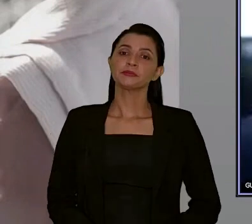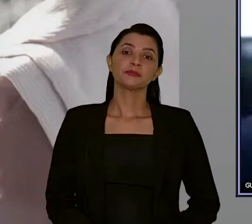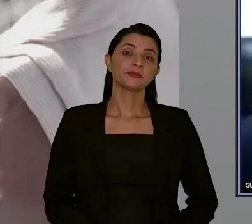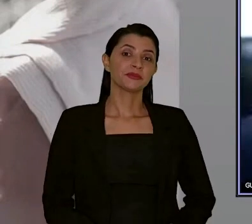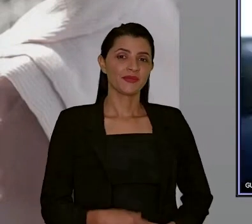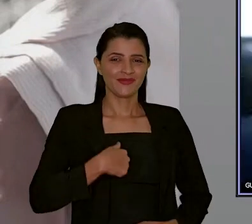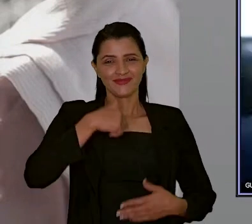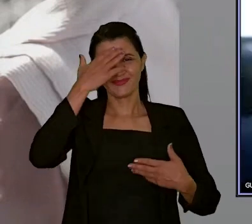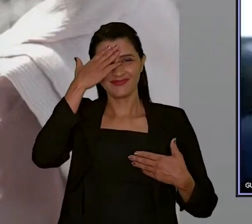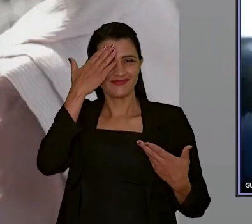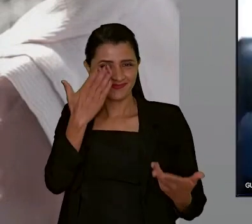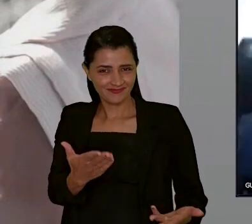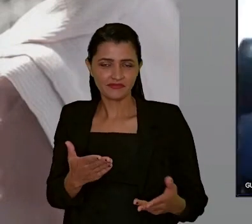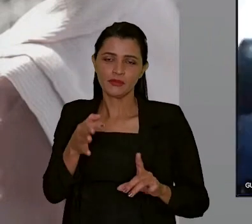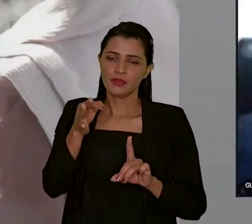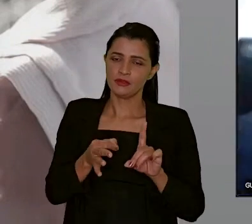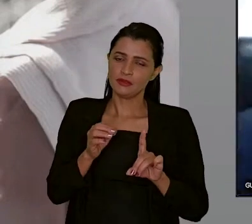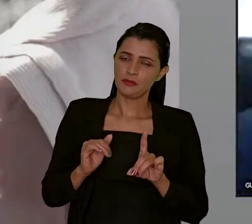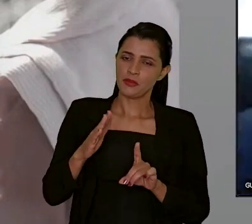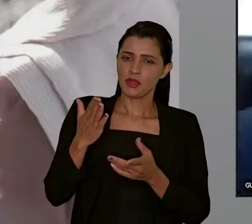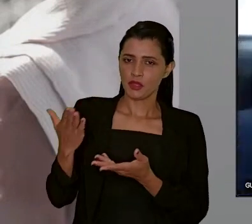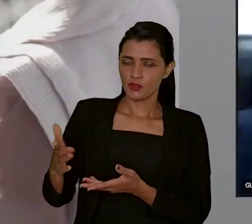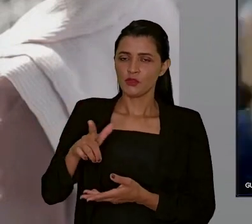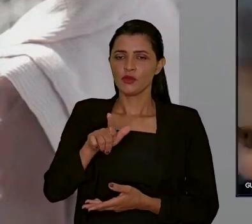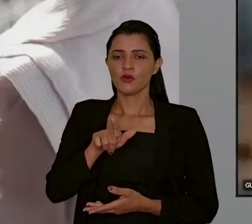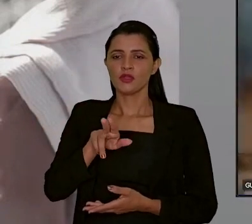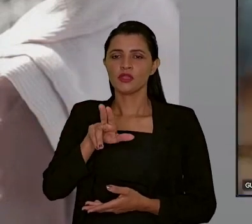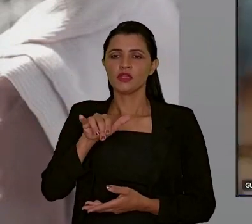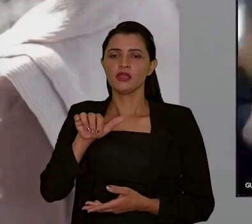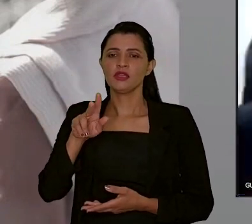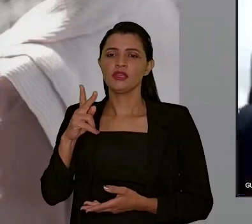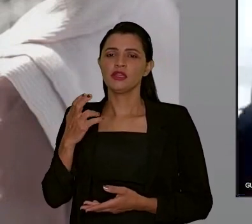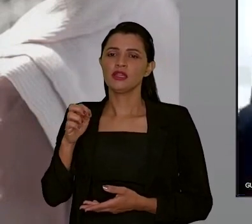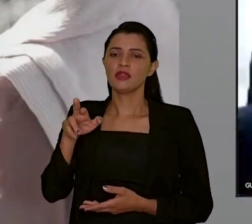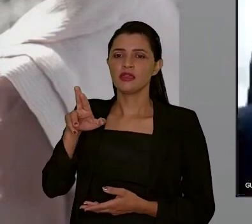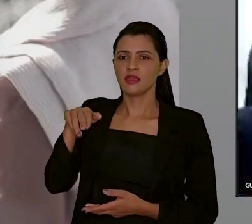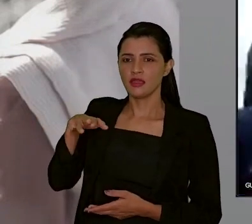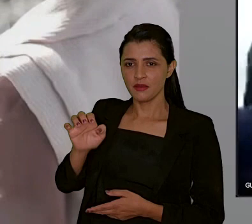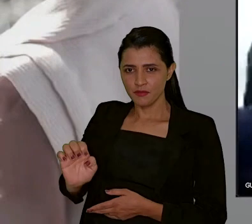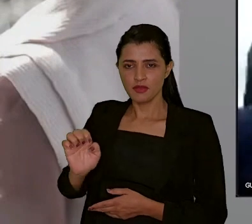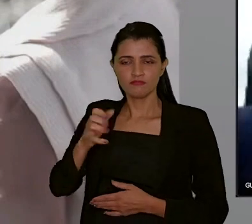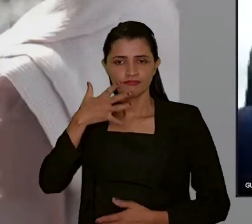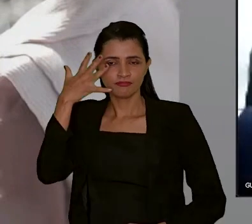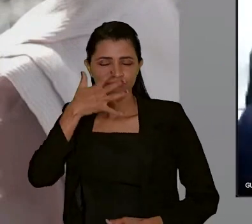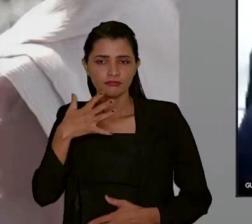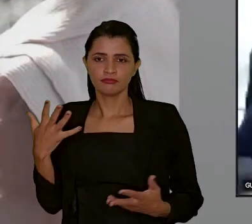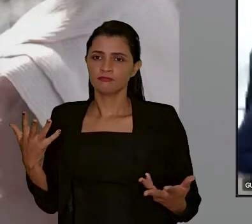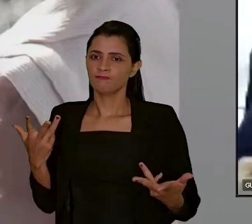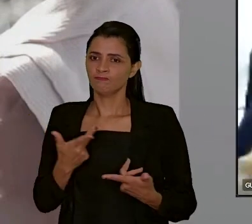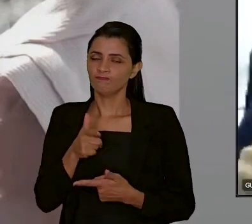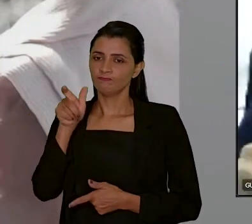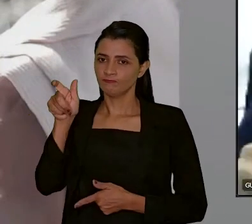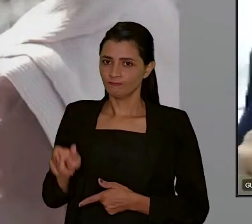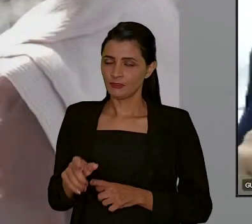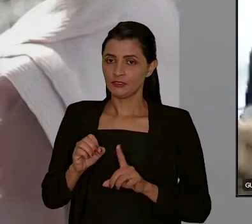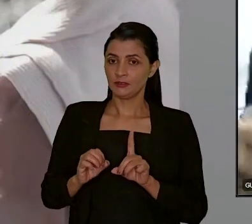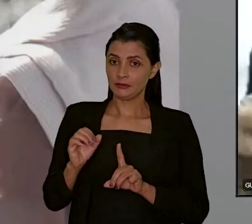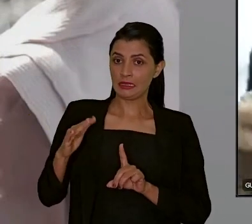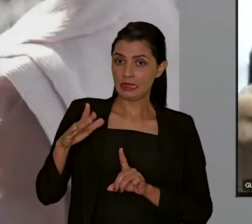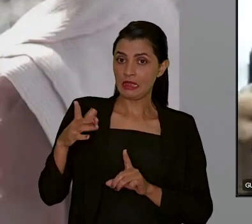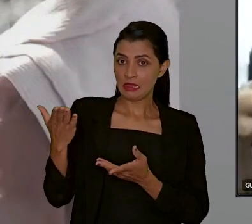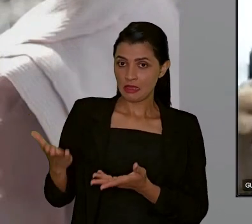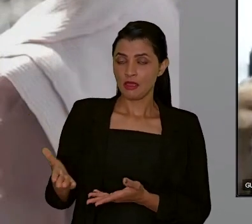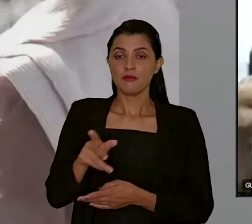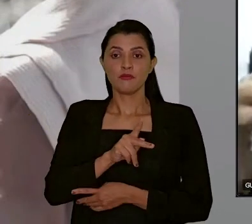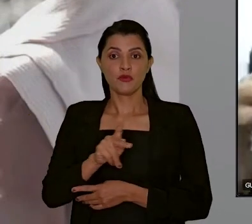Eu agradeço ao desembargador Guilherme Calmon por essa palestra excepcional. O desembargador Guilherme é um